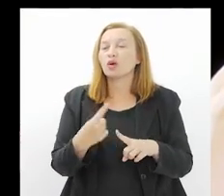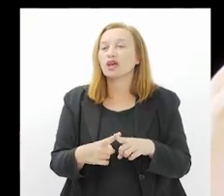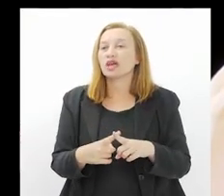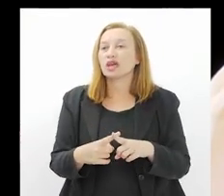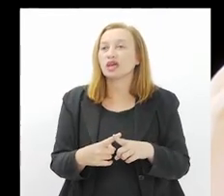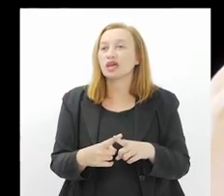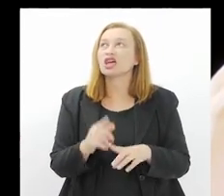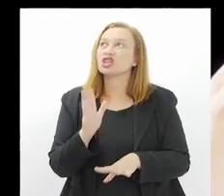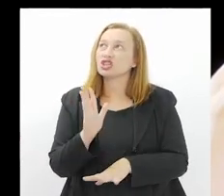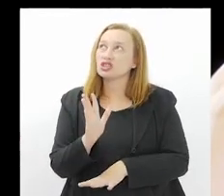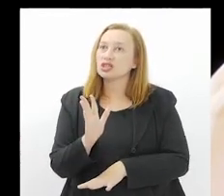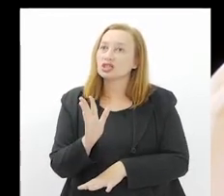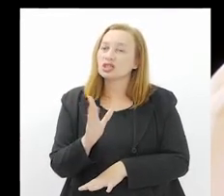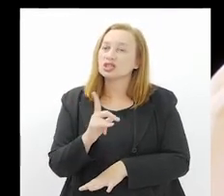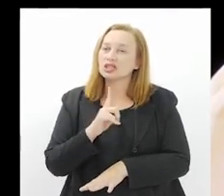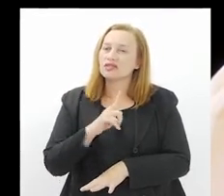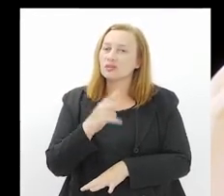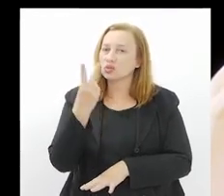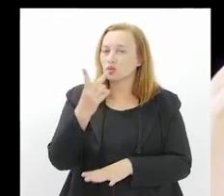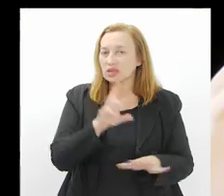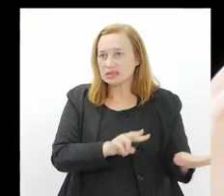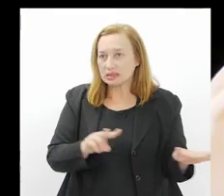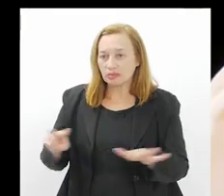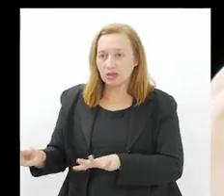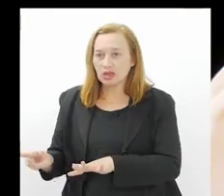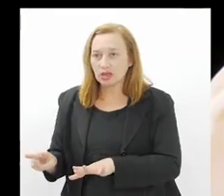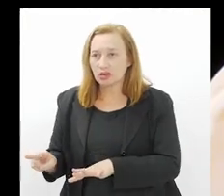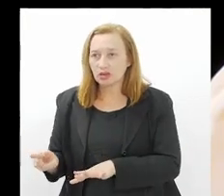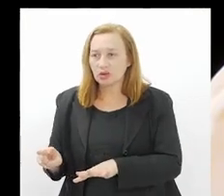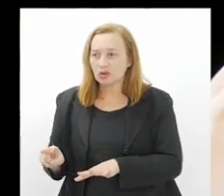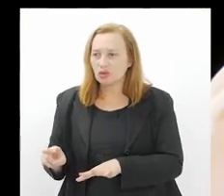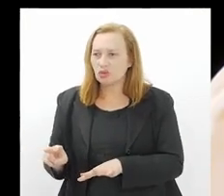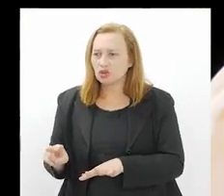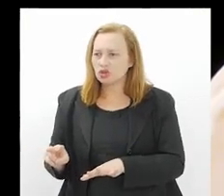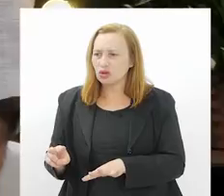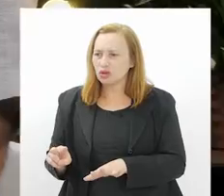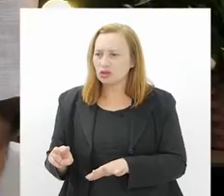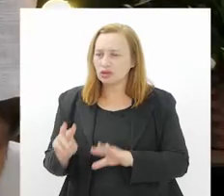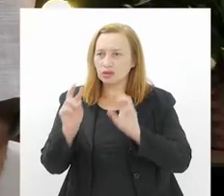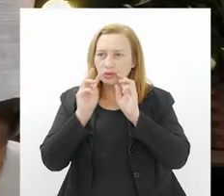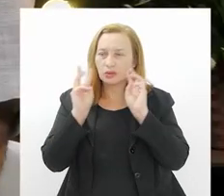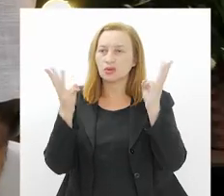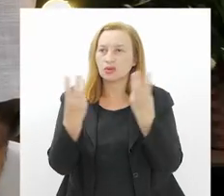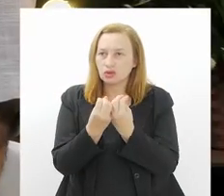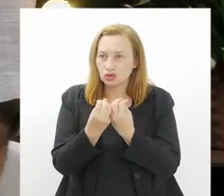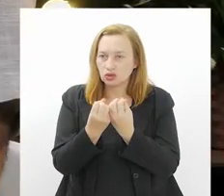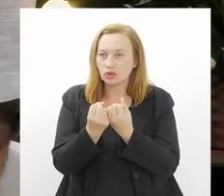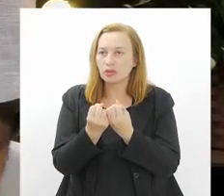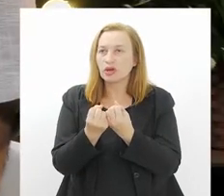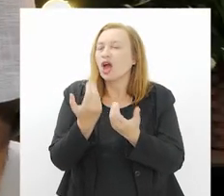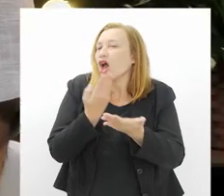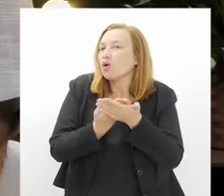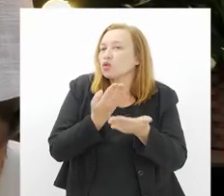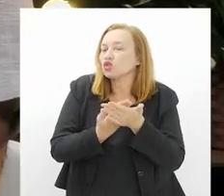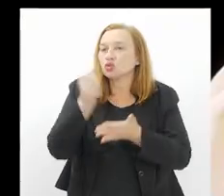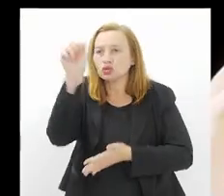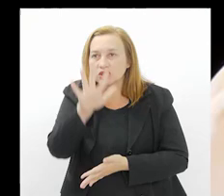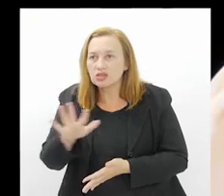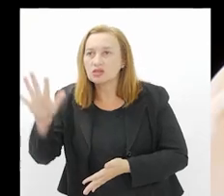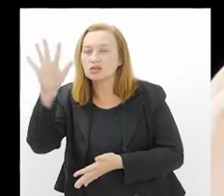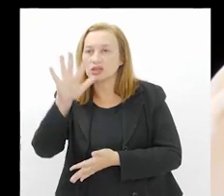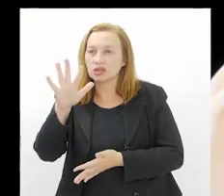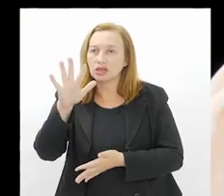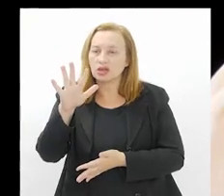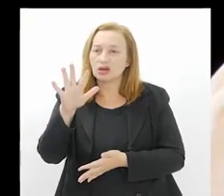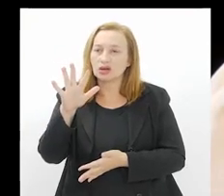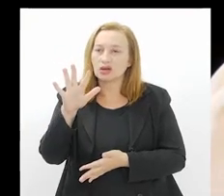porque tem a gente acabou de ter há 2 semanas um workshop do INEOF, né, que é o Instituto